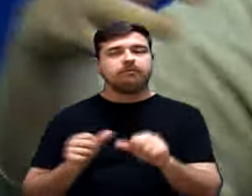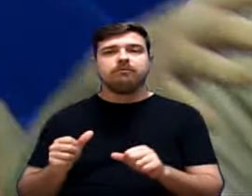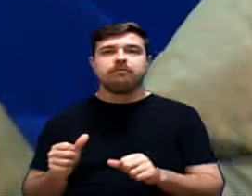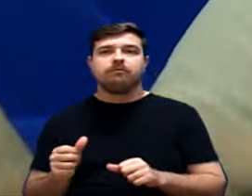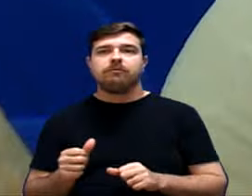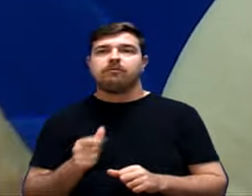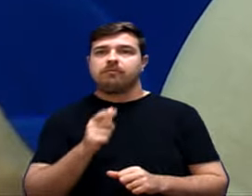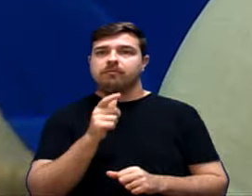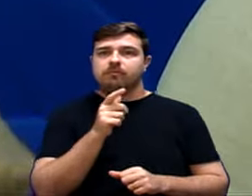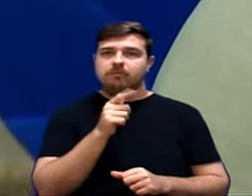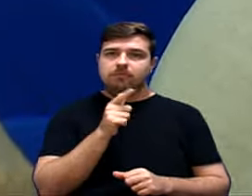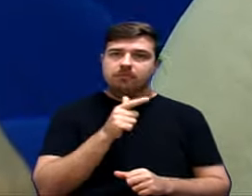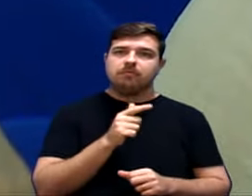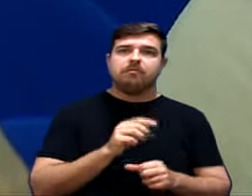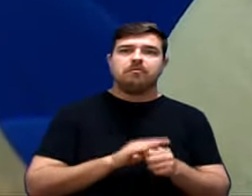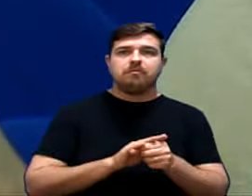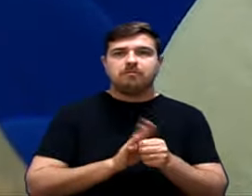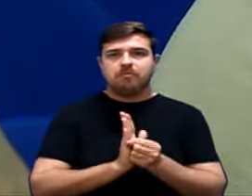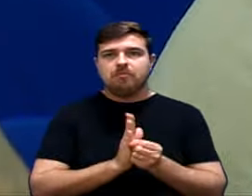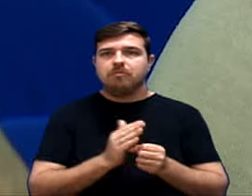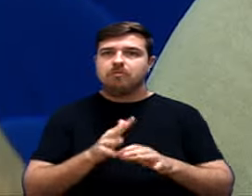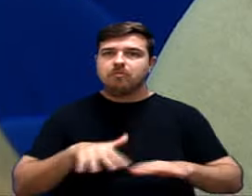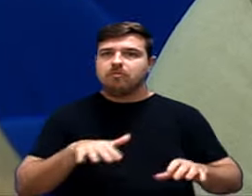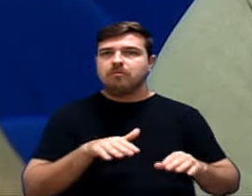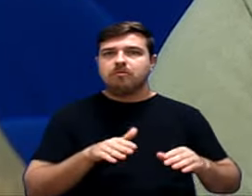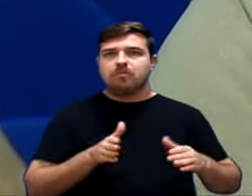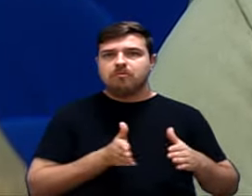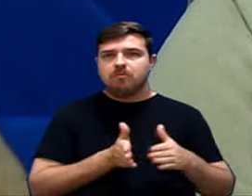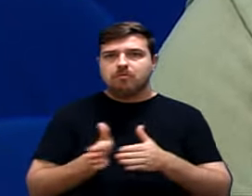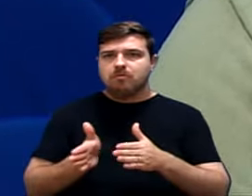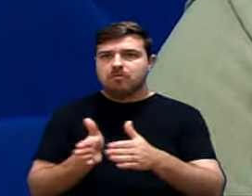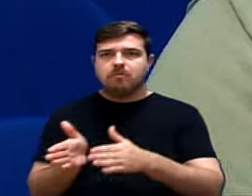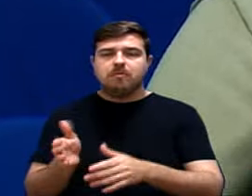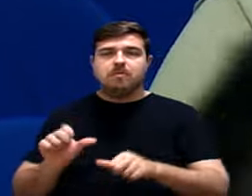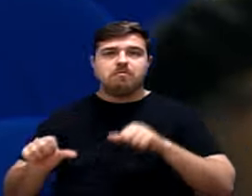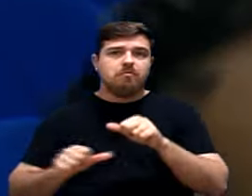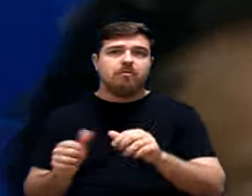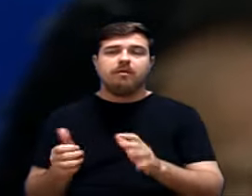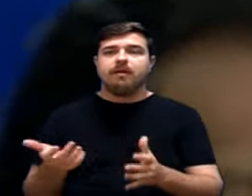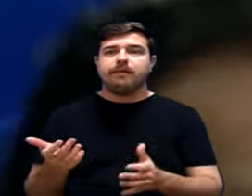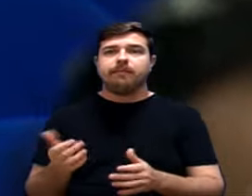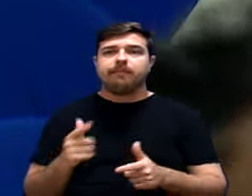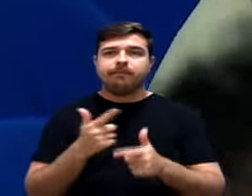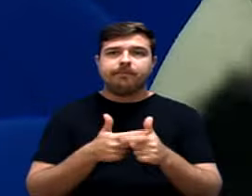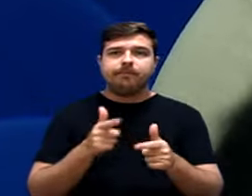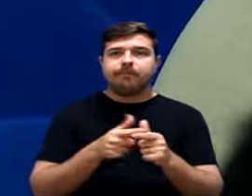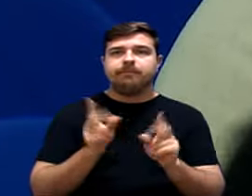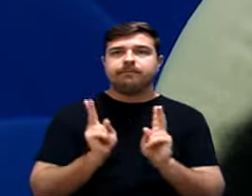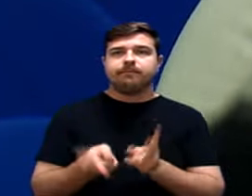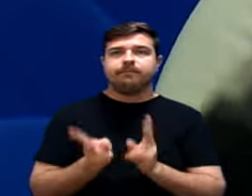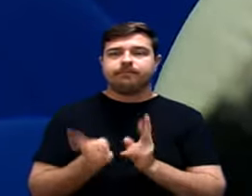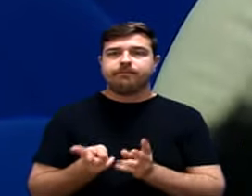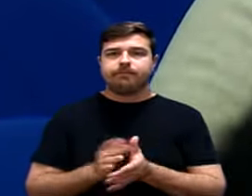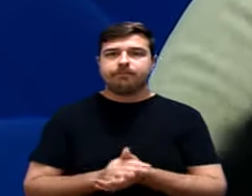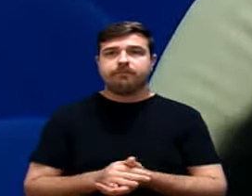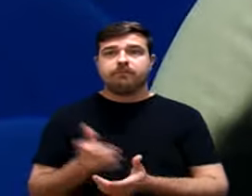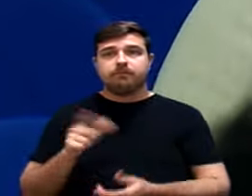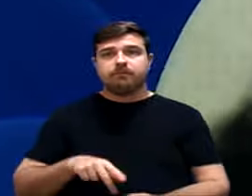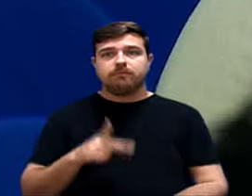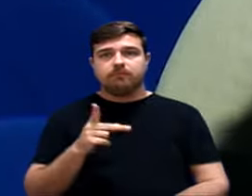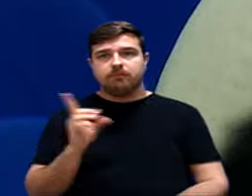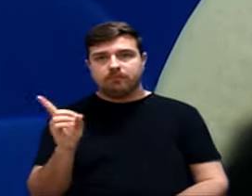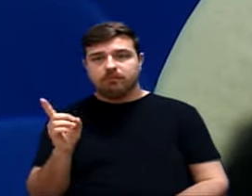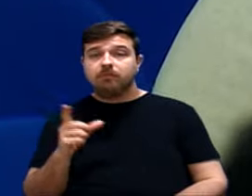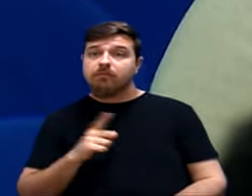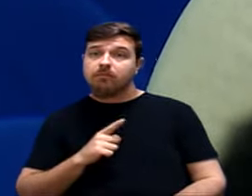todo esgoto da Zona Sul em 2021 e não resolveu absolutamente nada e tem outro plano para ele ser